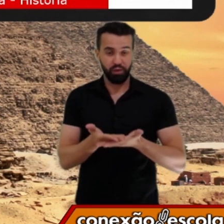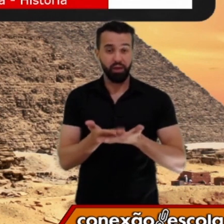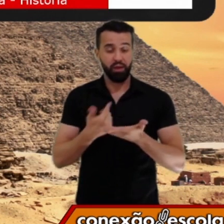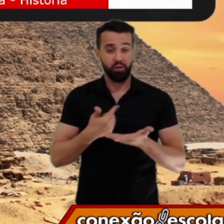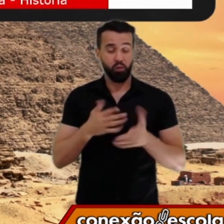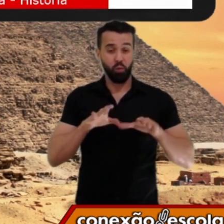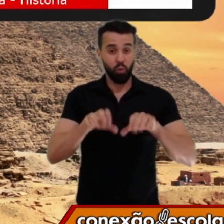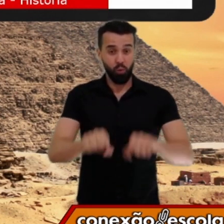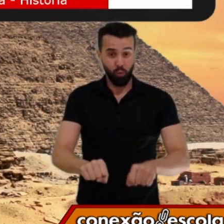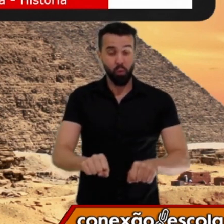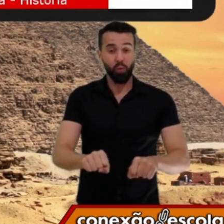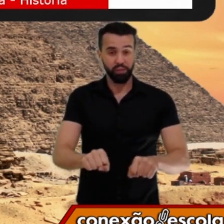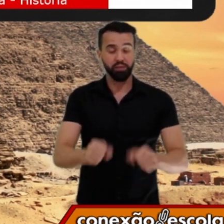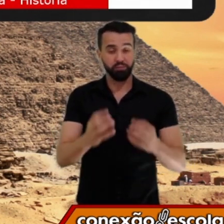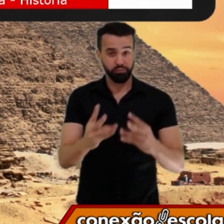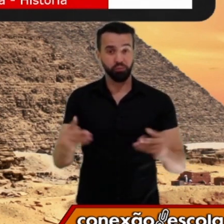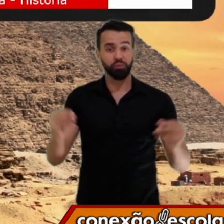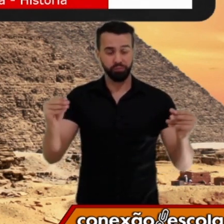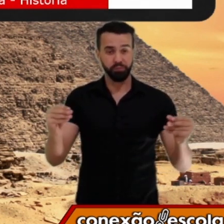vêm trazer